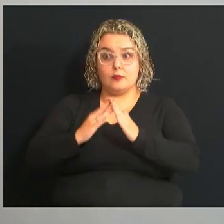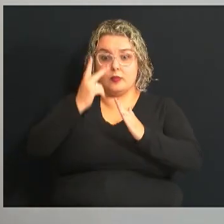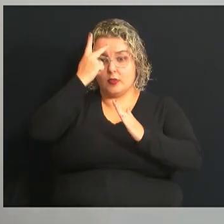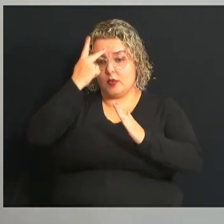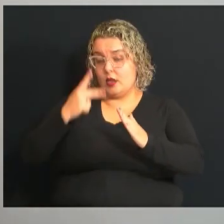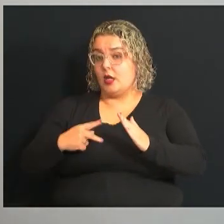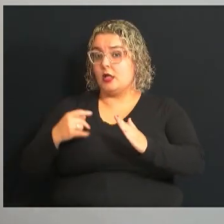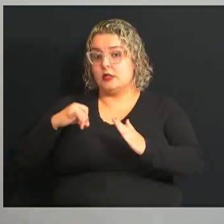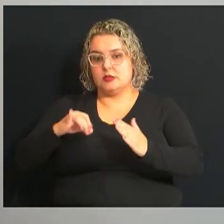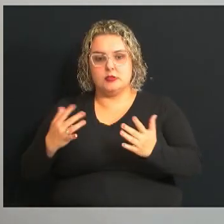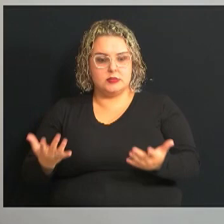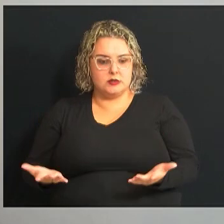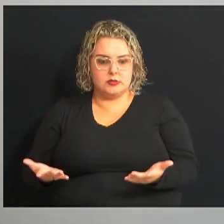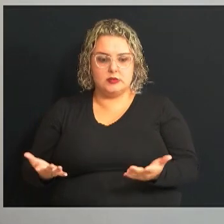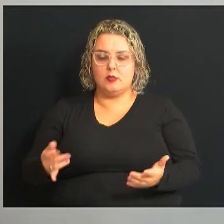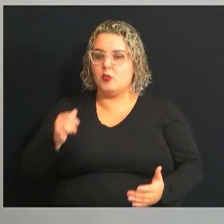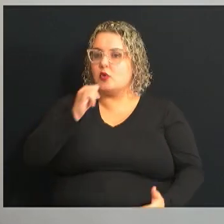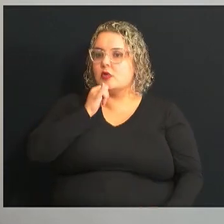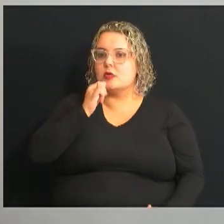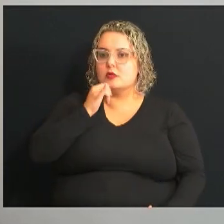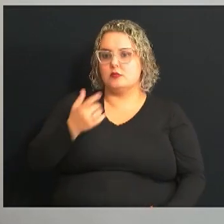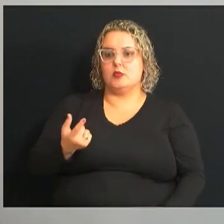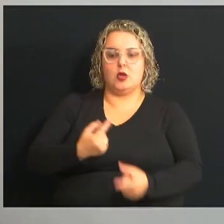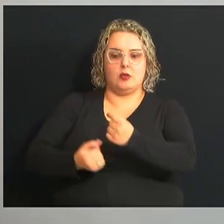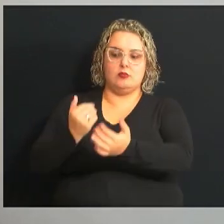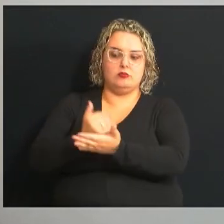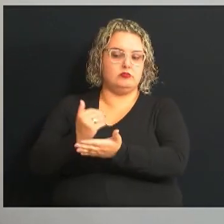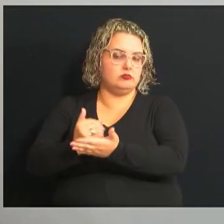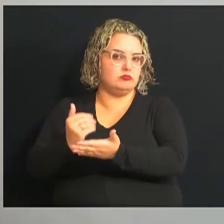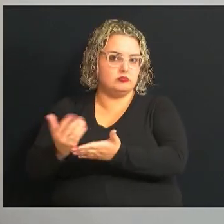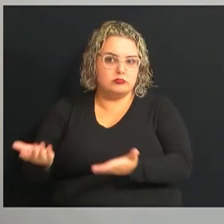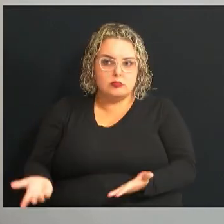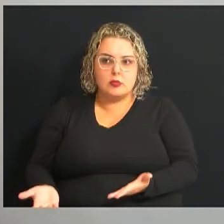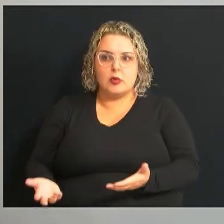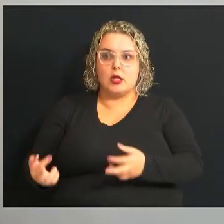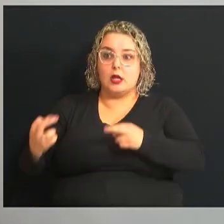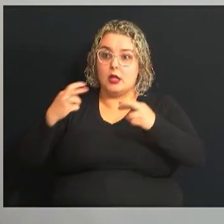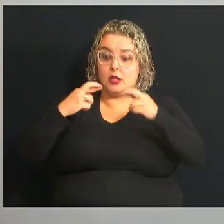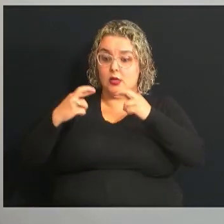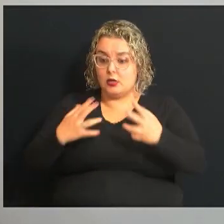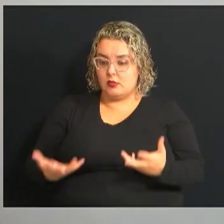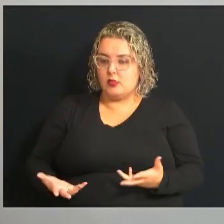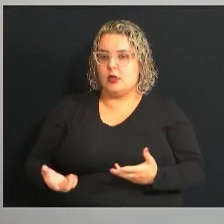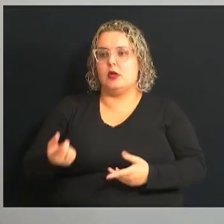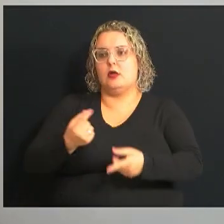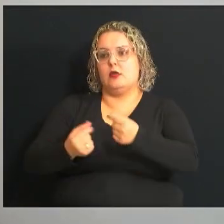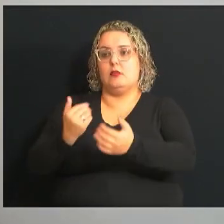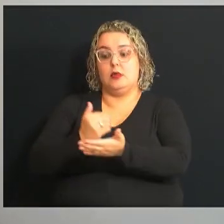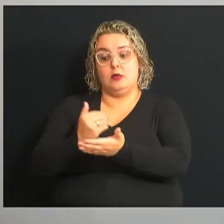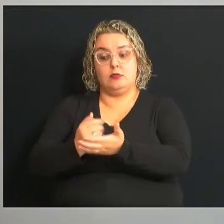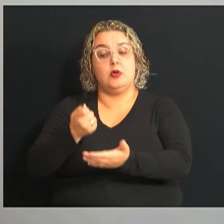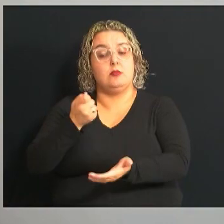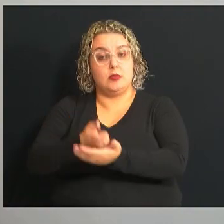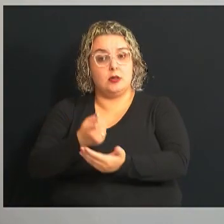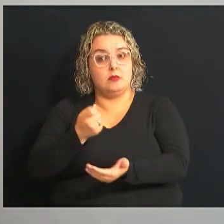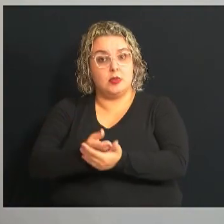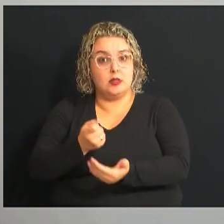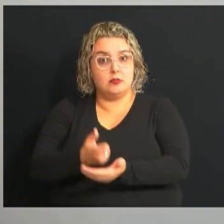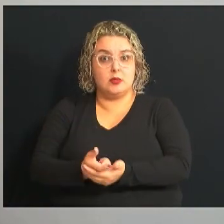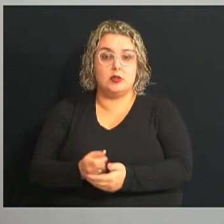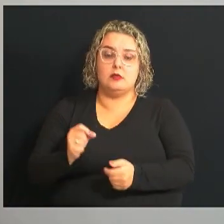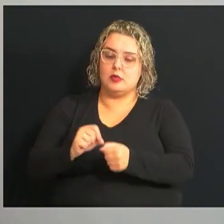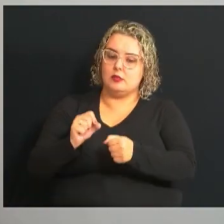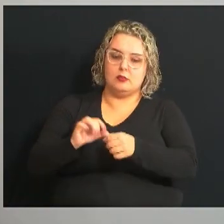for a partir de um financiamento, tem que rever aí o valor das parcelas e fazer uma continha